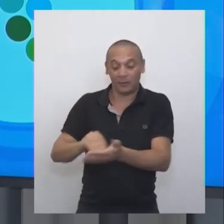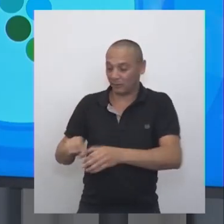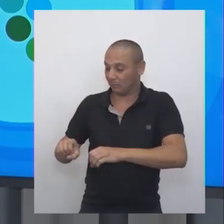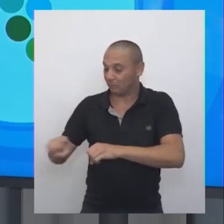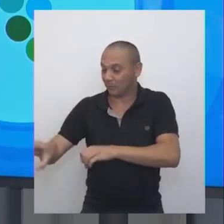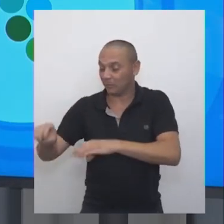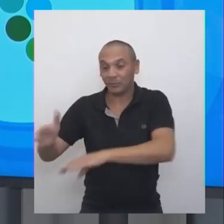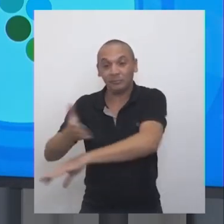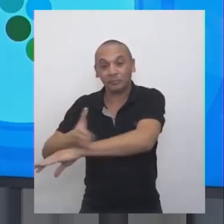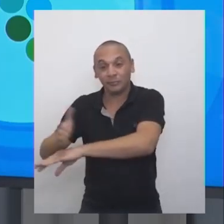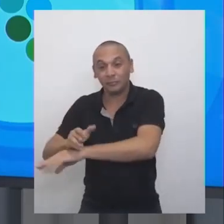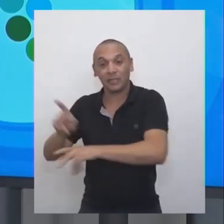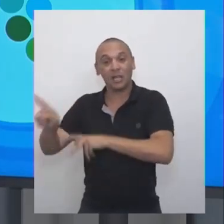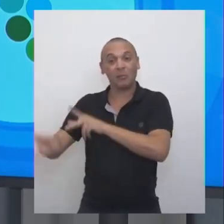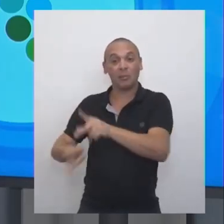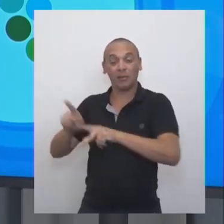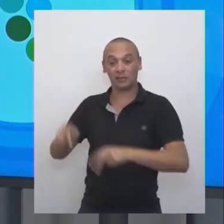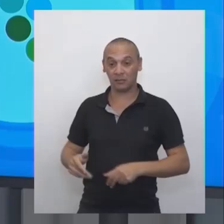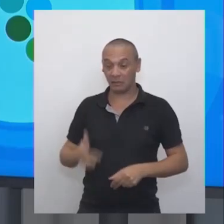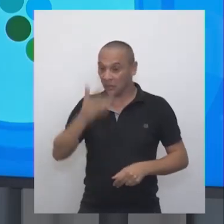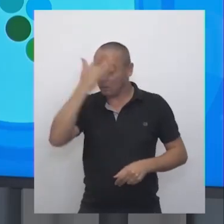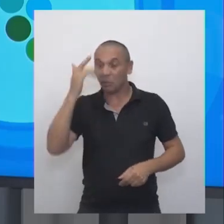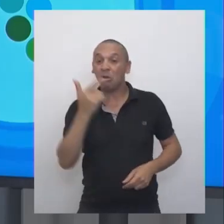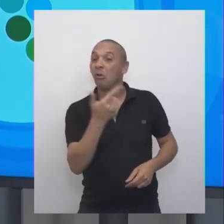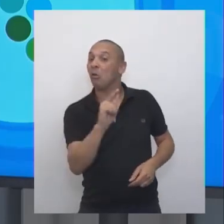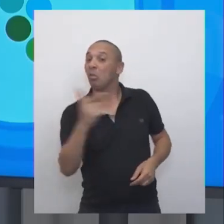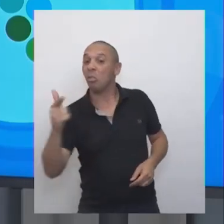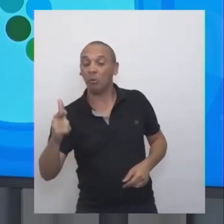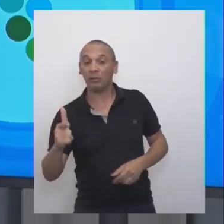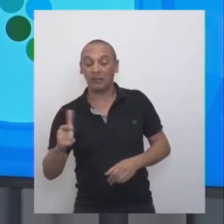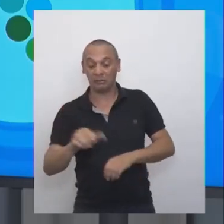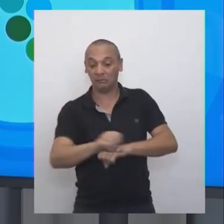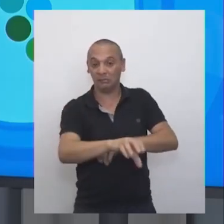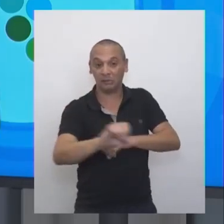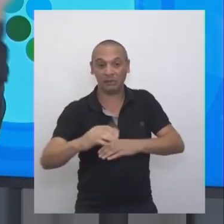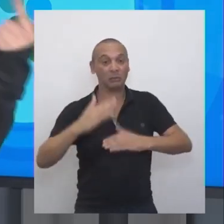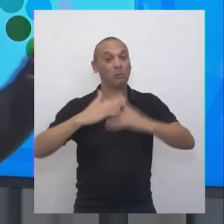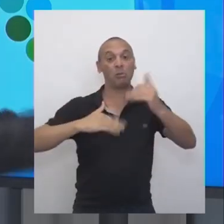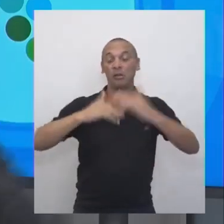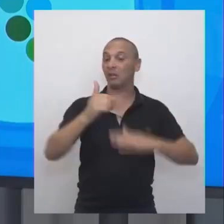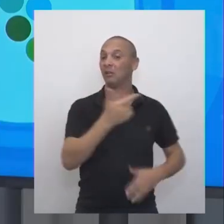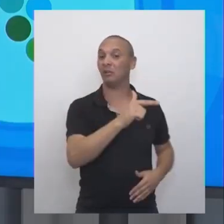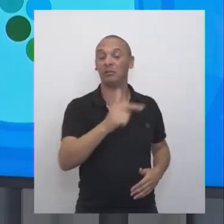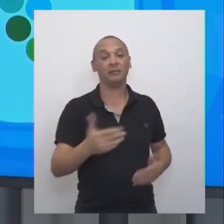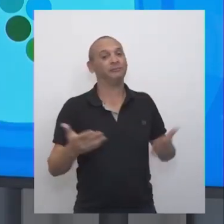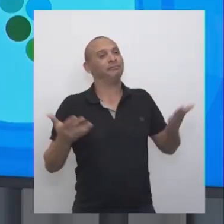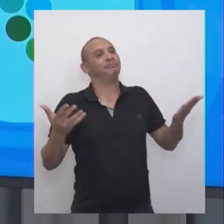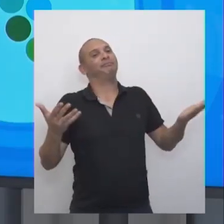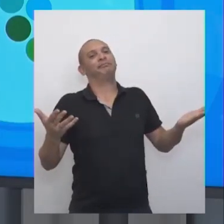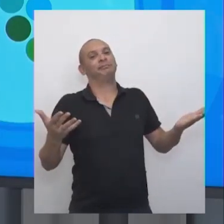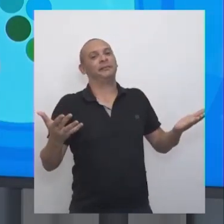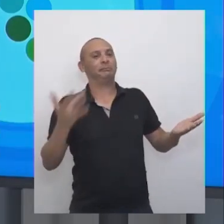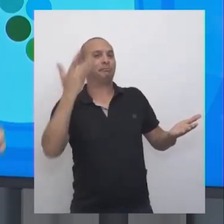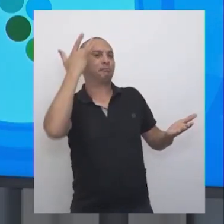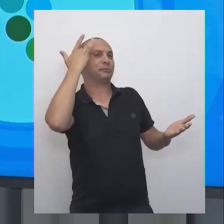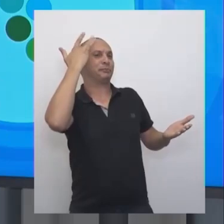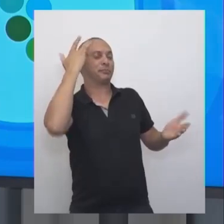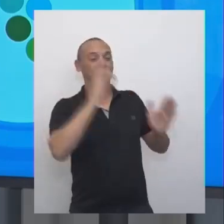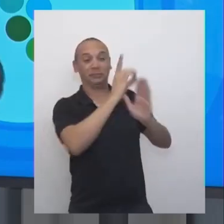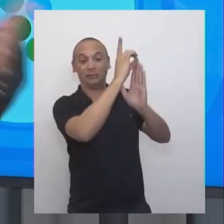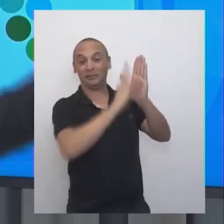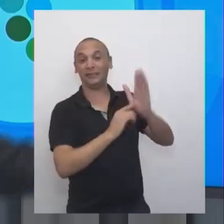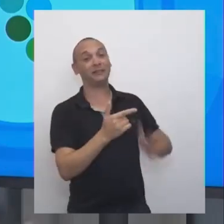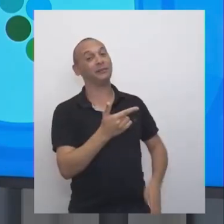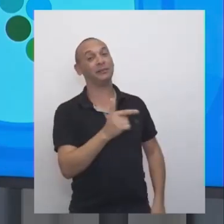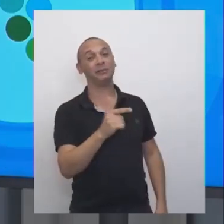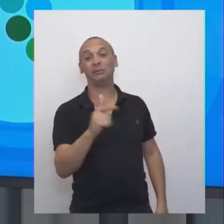população, onde os habitantes não têm acesso nem a uma educação pública de qualidade, quem dirá conhecimento sobre seus direitos e deveres perante